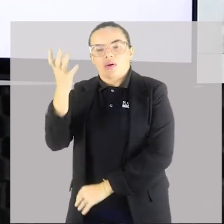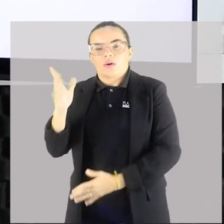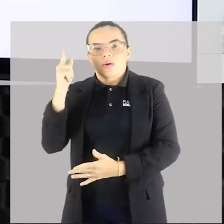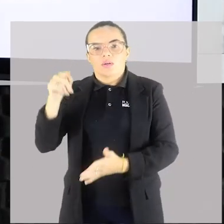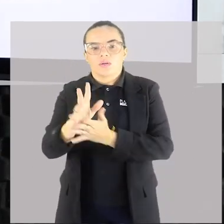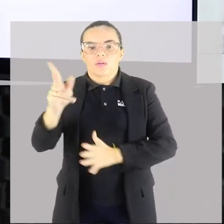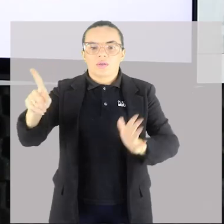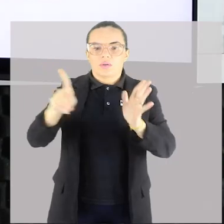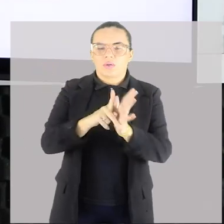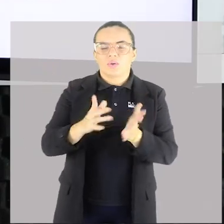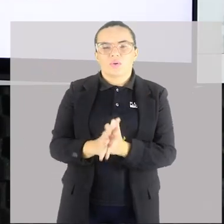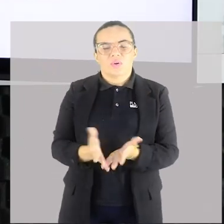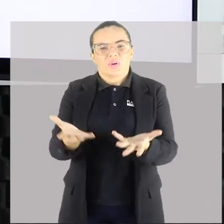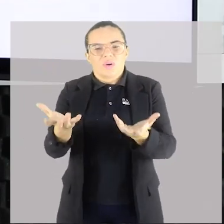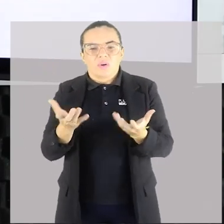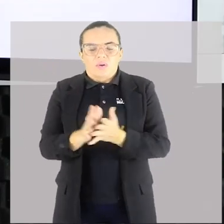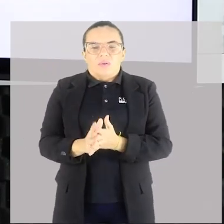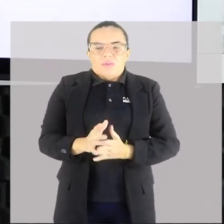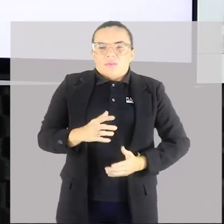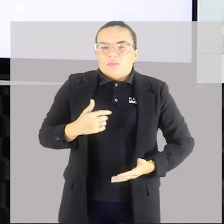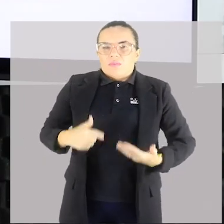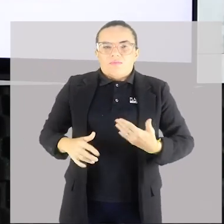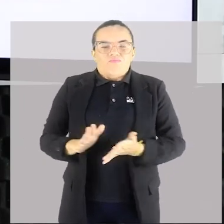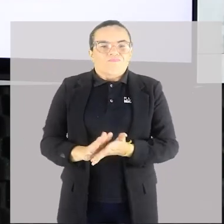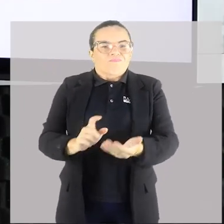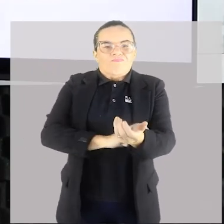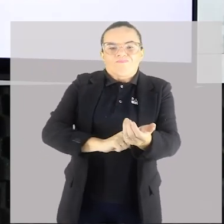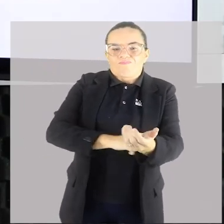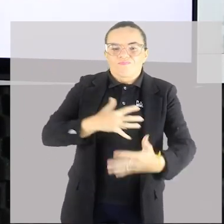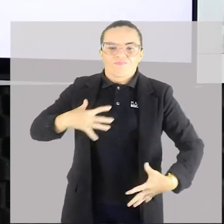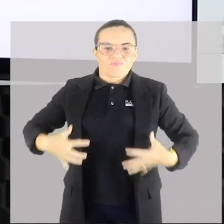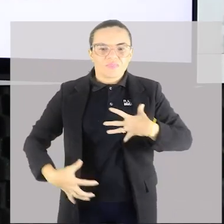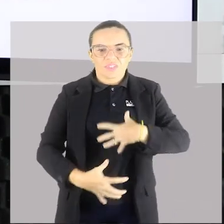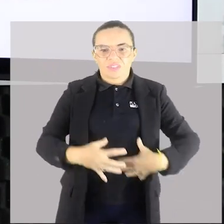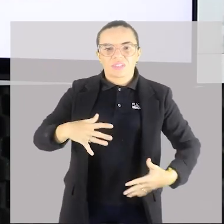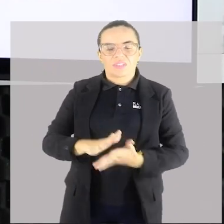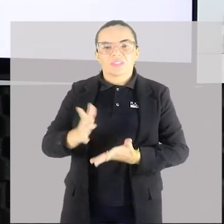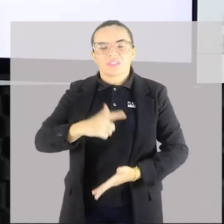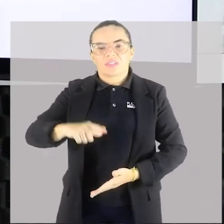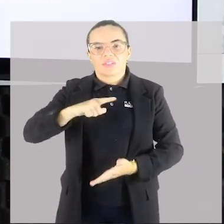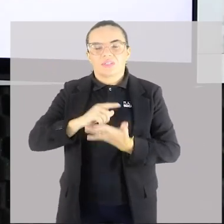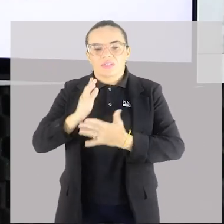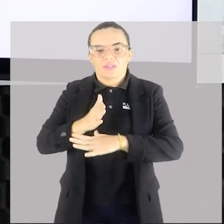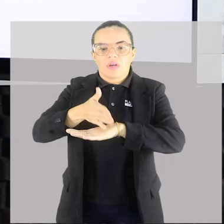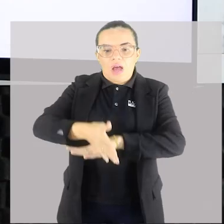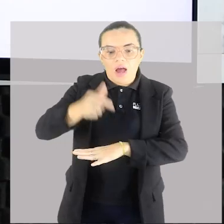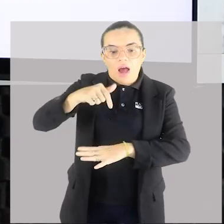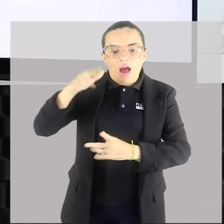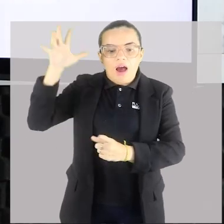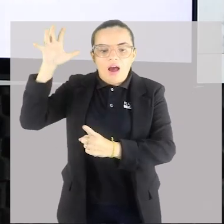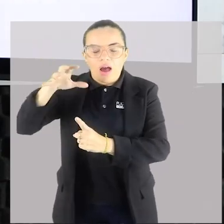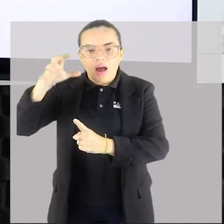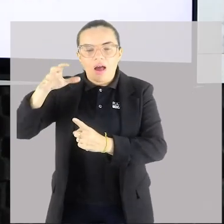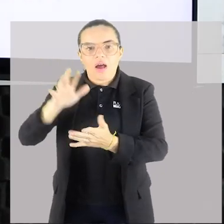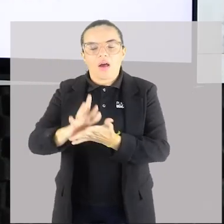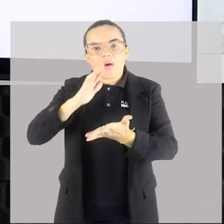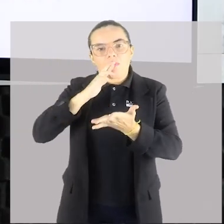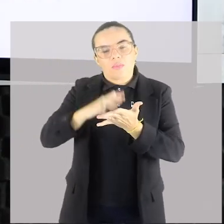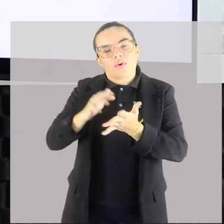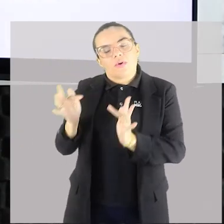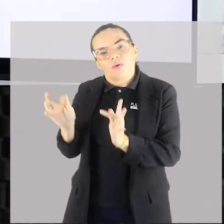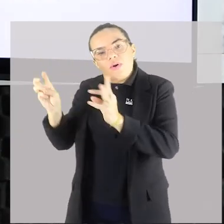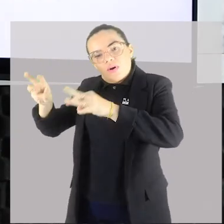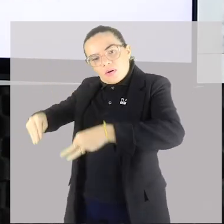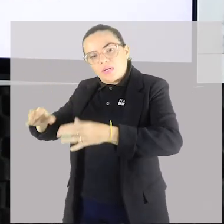as necessidades, as angústias pessoais de cada pessoa que estiver participando desta obra vai acabar influenciando no resultado final da própria